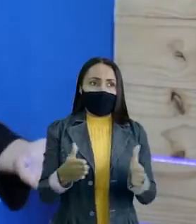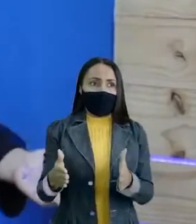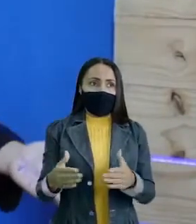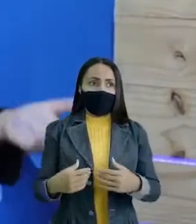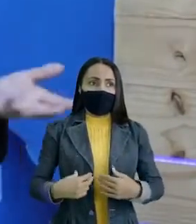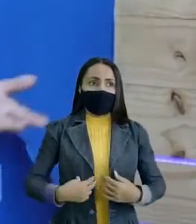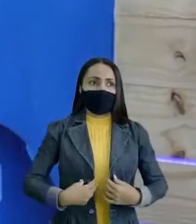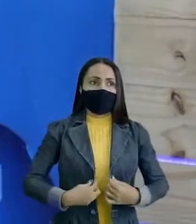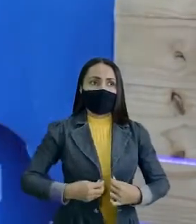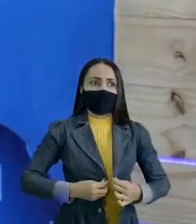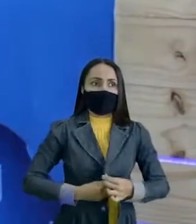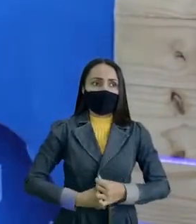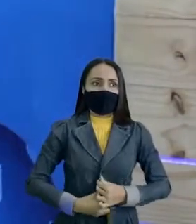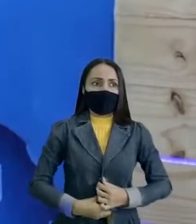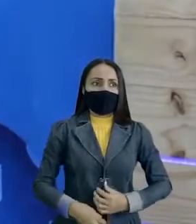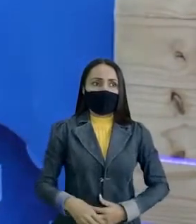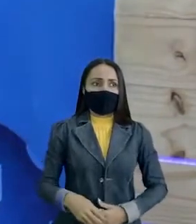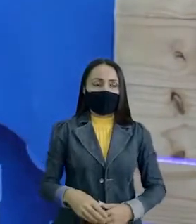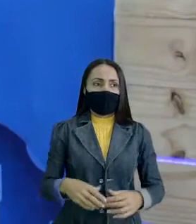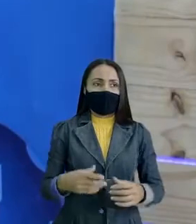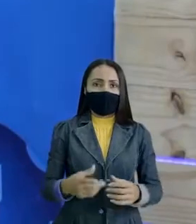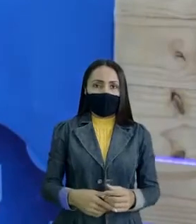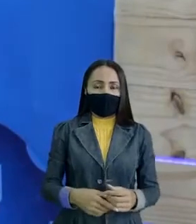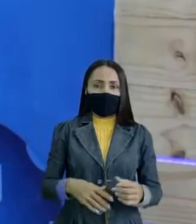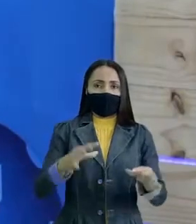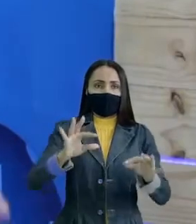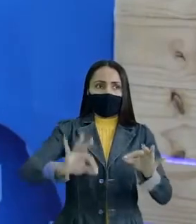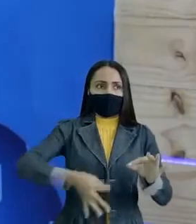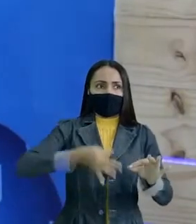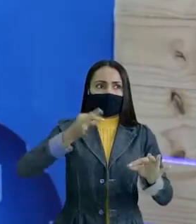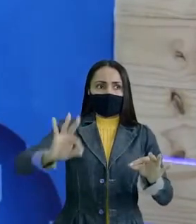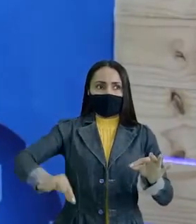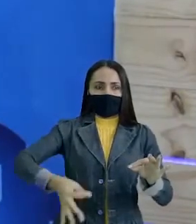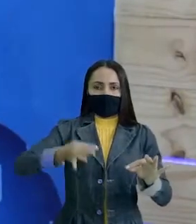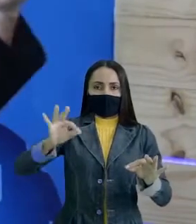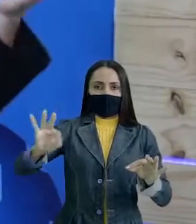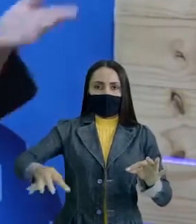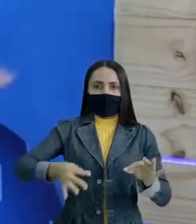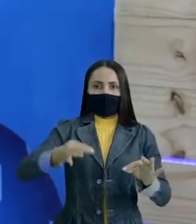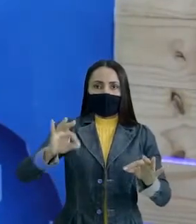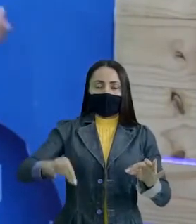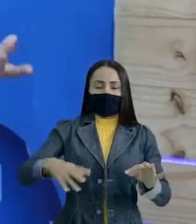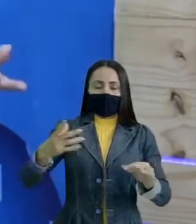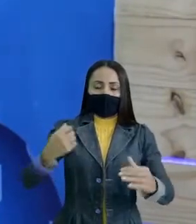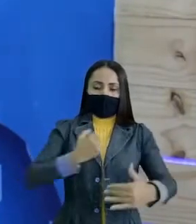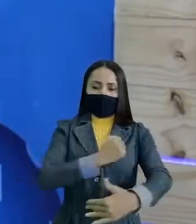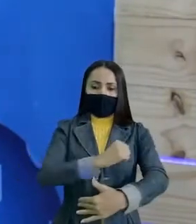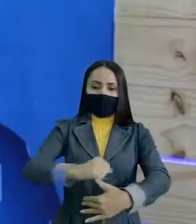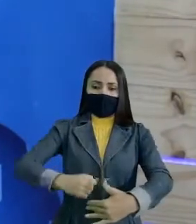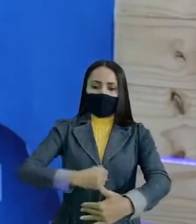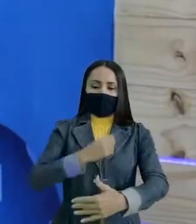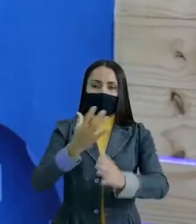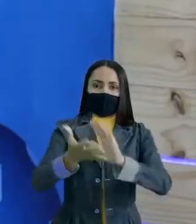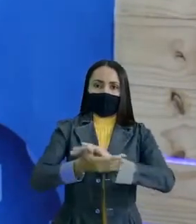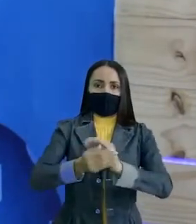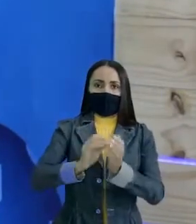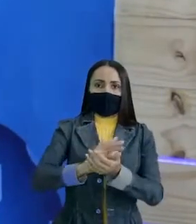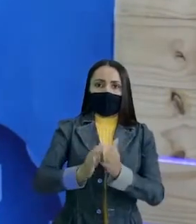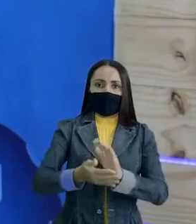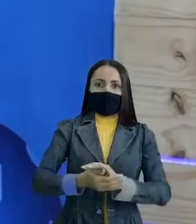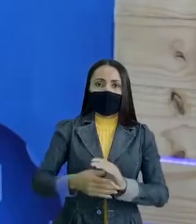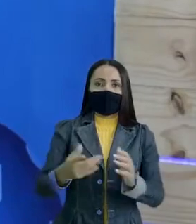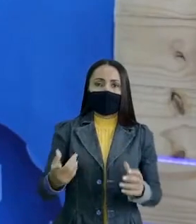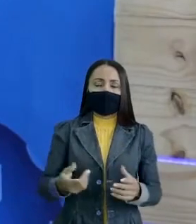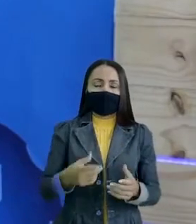belíssimas comidas. O artesanato, gente, ou panela de barro. Semana passada eu estava lembrando um